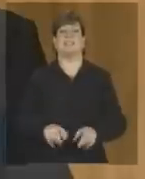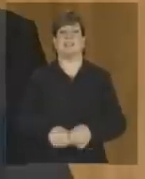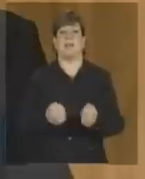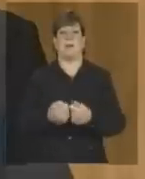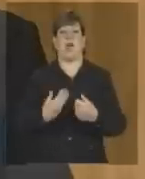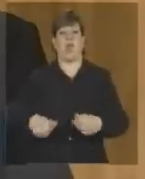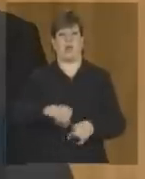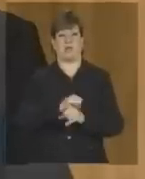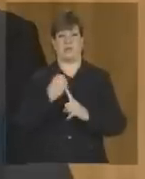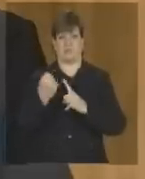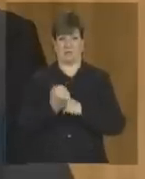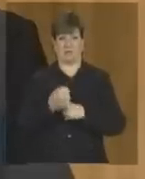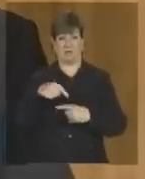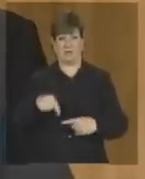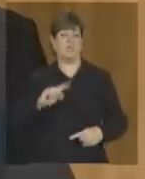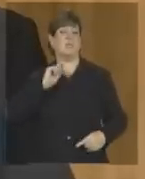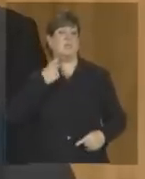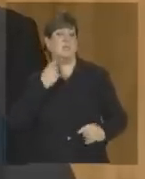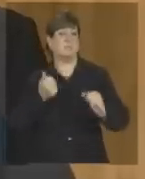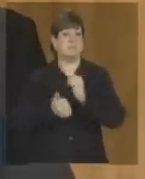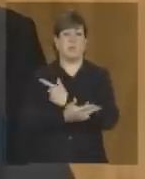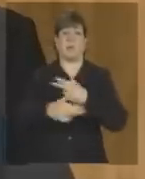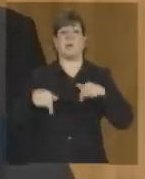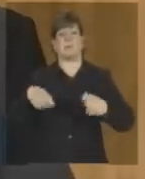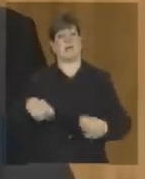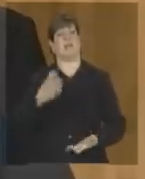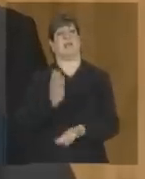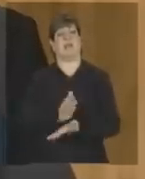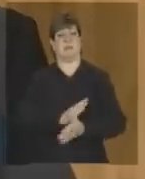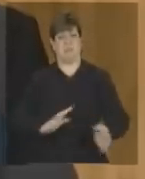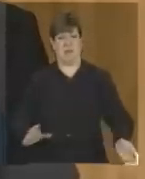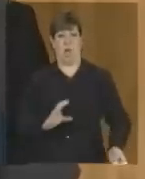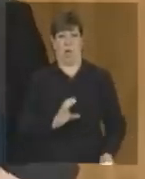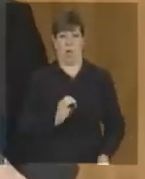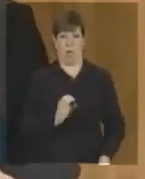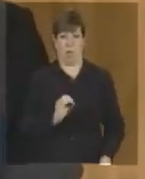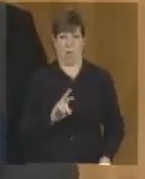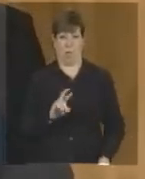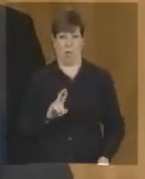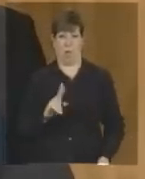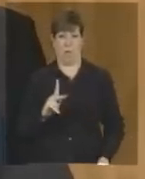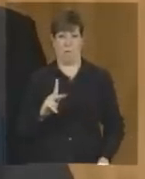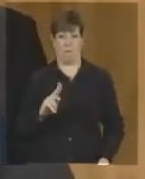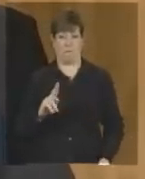é claro, nós sabemos muito bem que a corrupção está vinculada